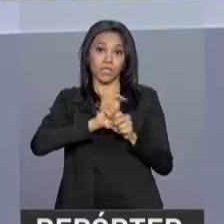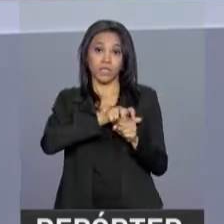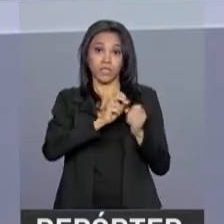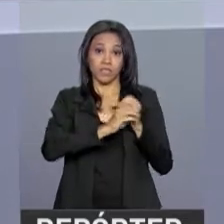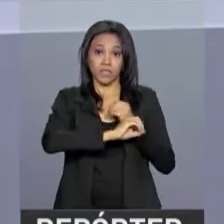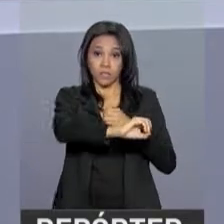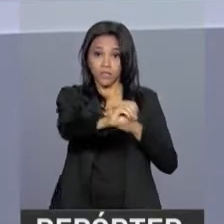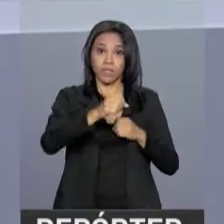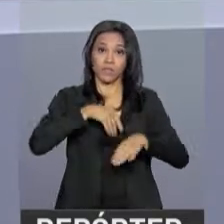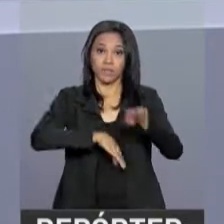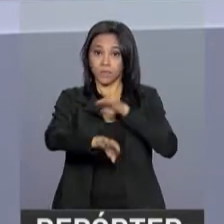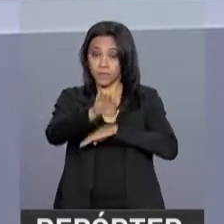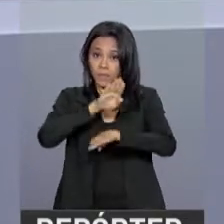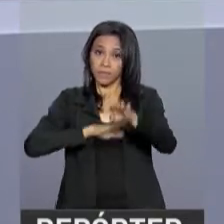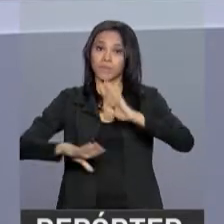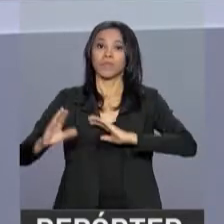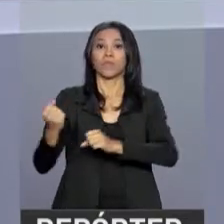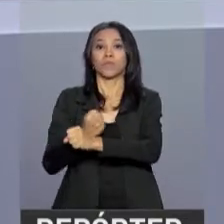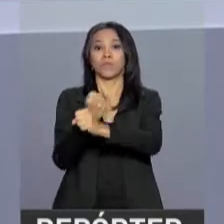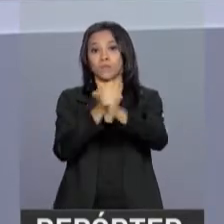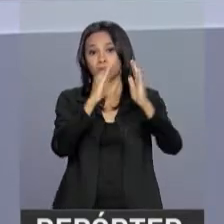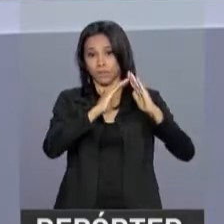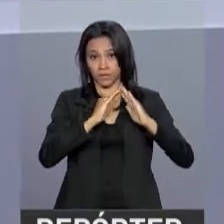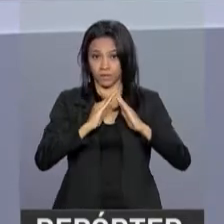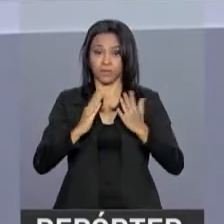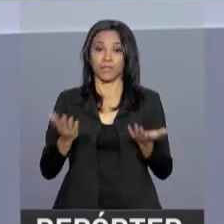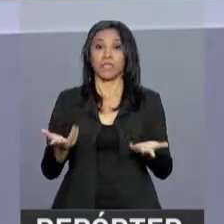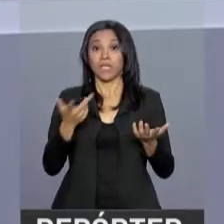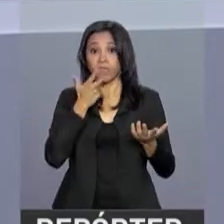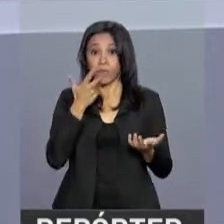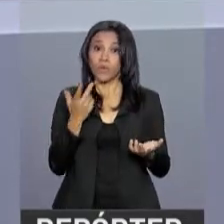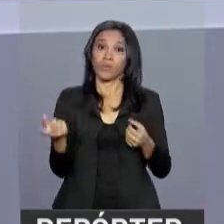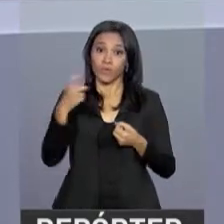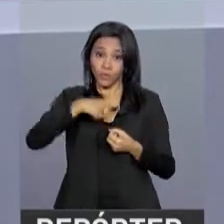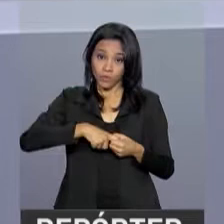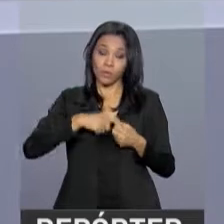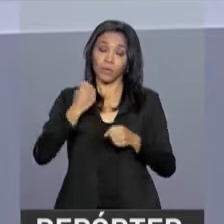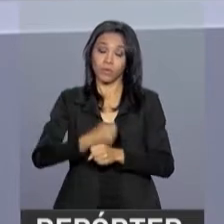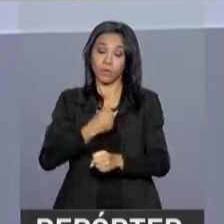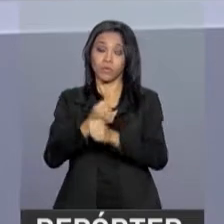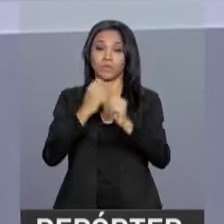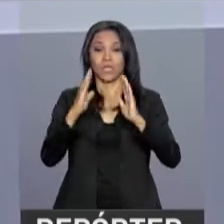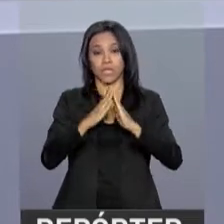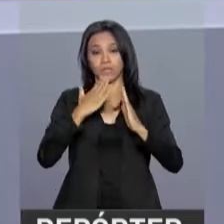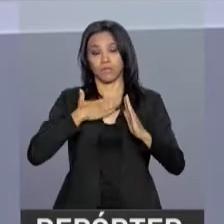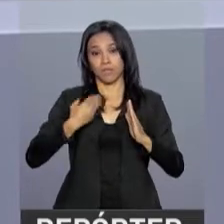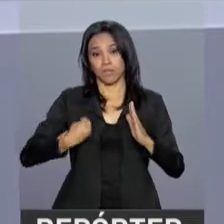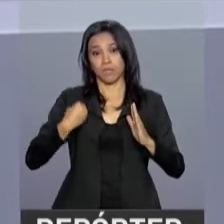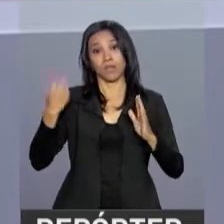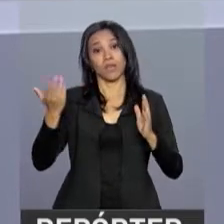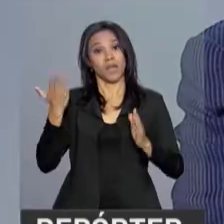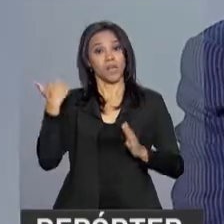urbana e habitação. O ministro destacou a retomada das obras do Minha Casa Minha Vida, que estavam paradas.